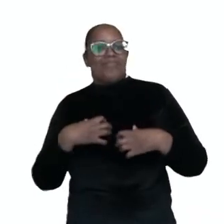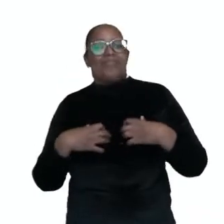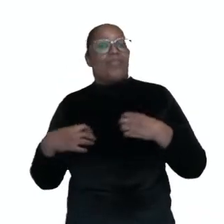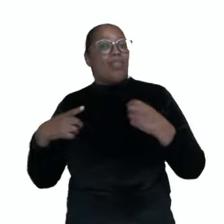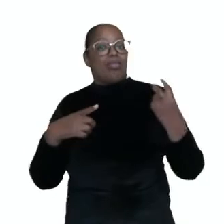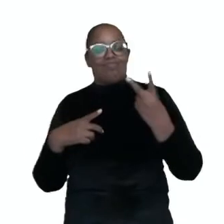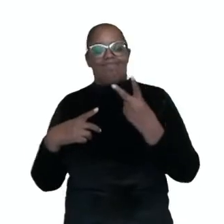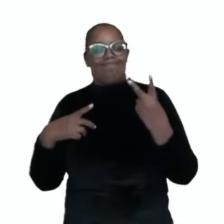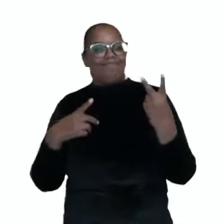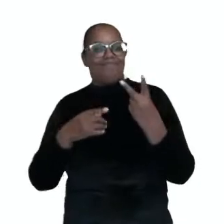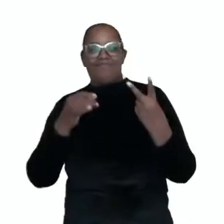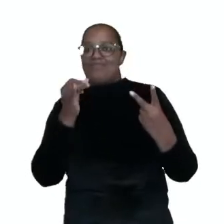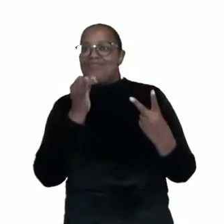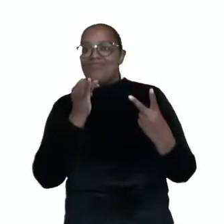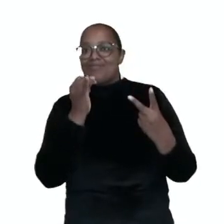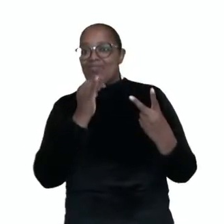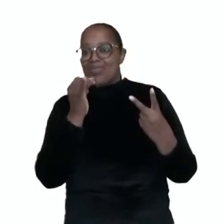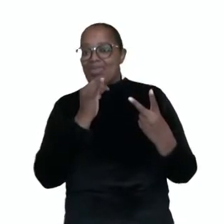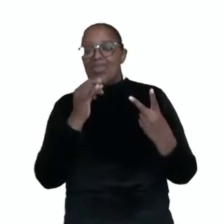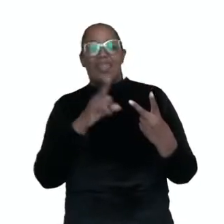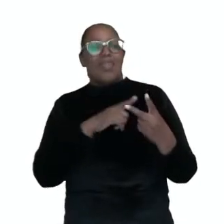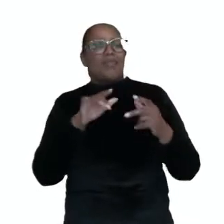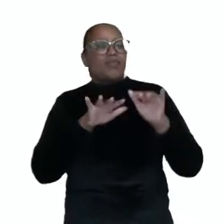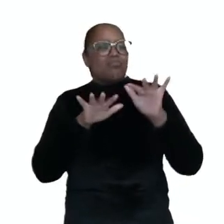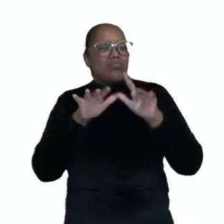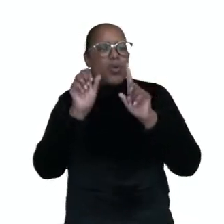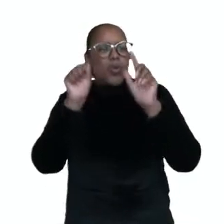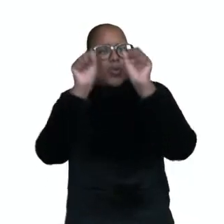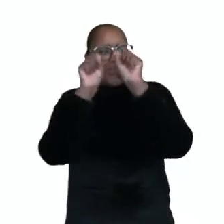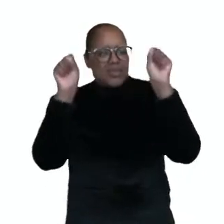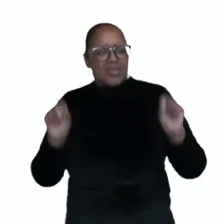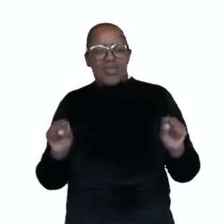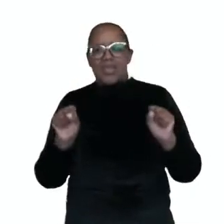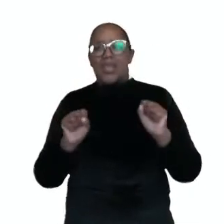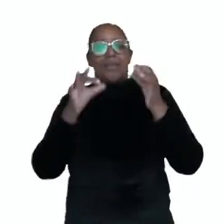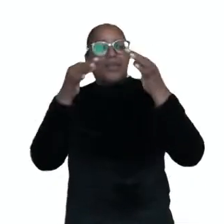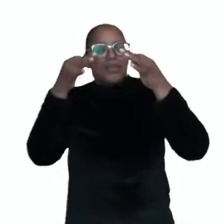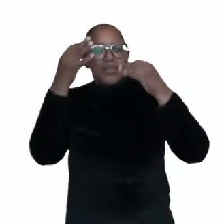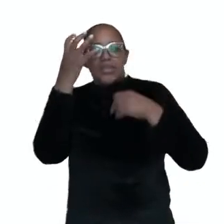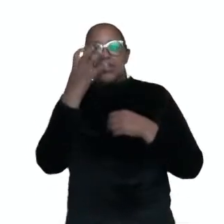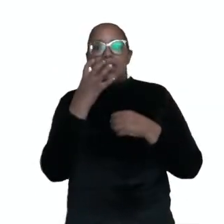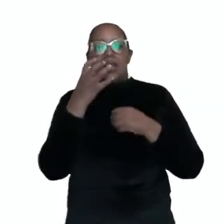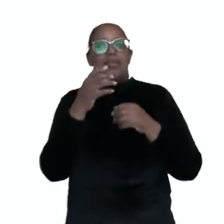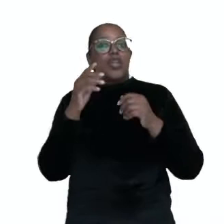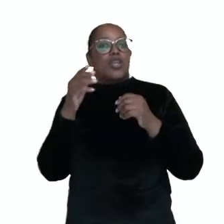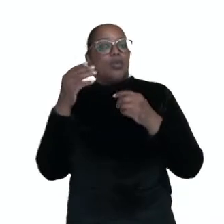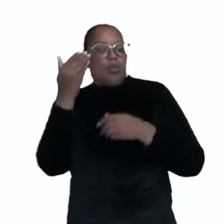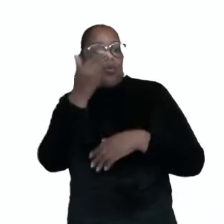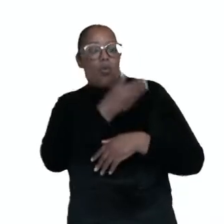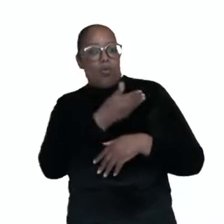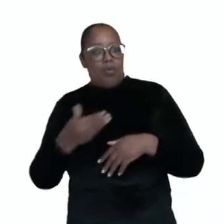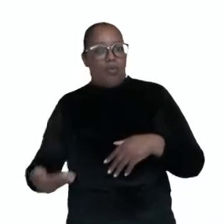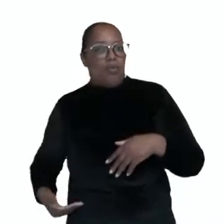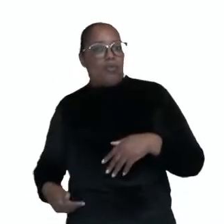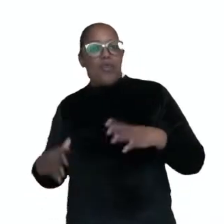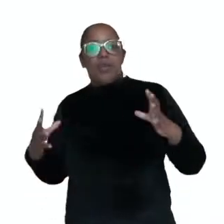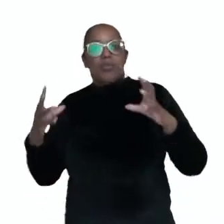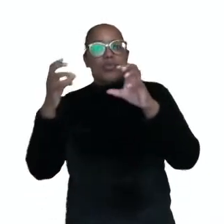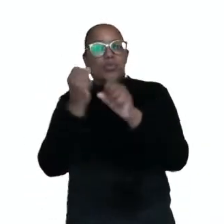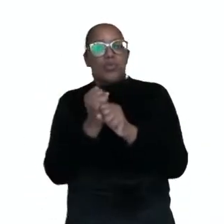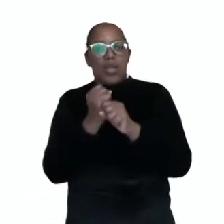dois elementos levou à criação de um sistema extremamente burocrático em que o Estado total transformou